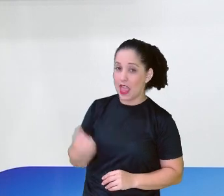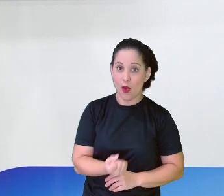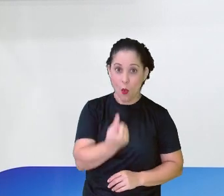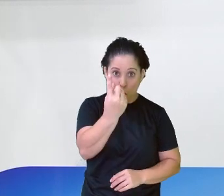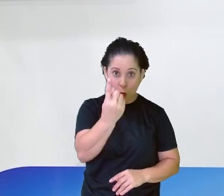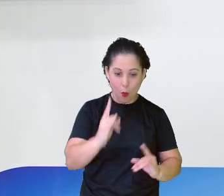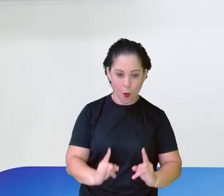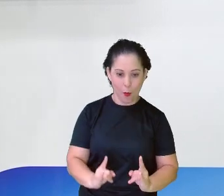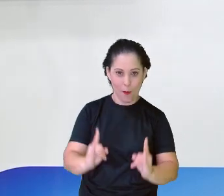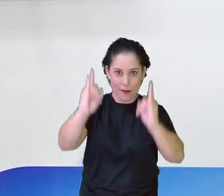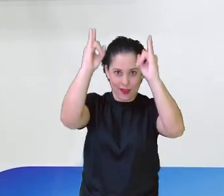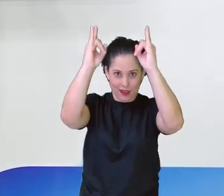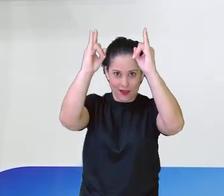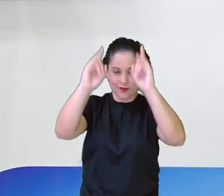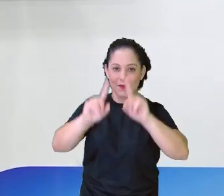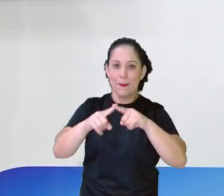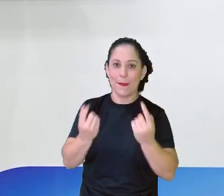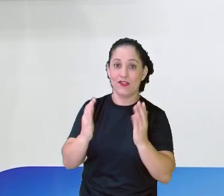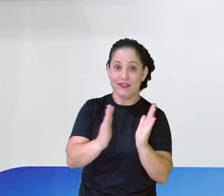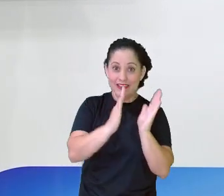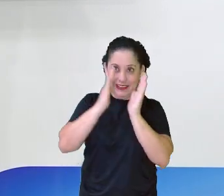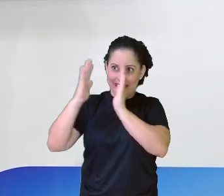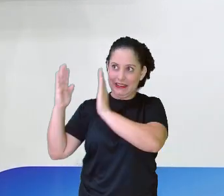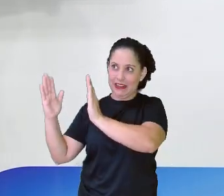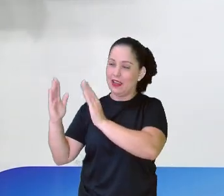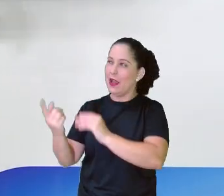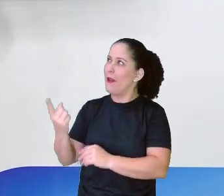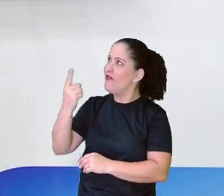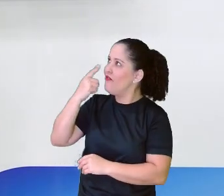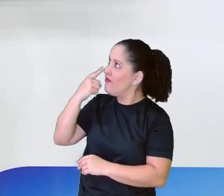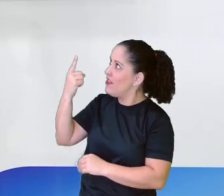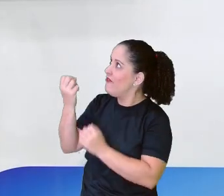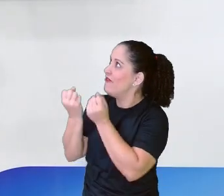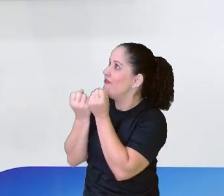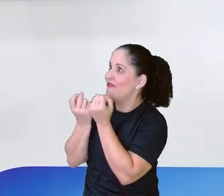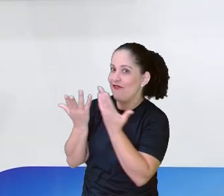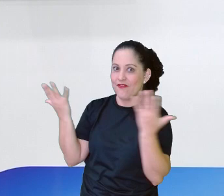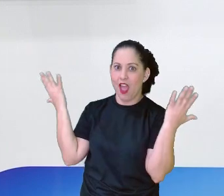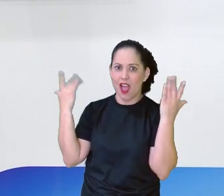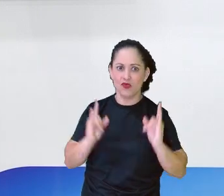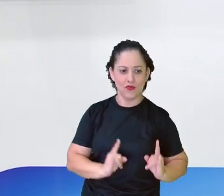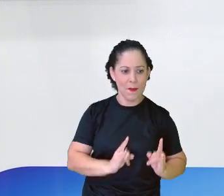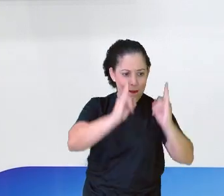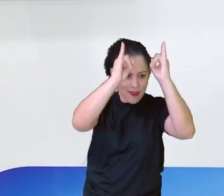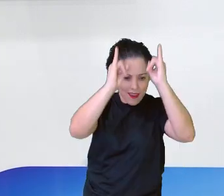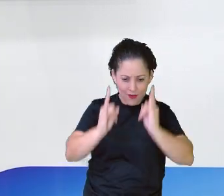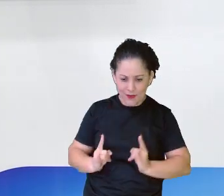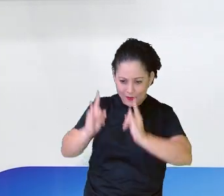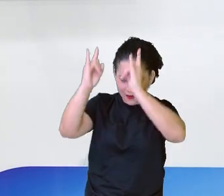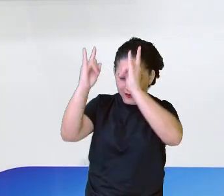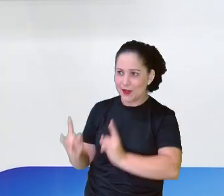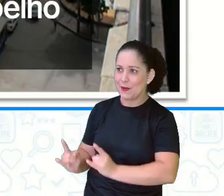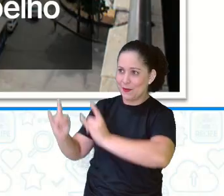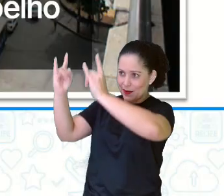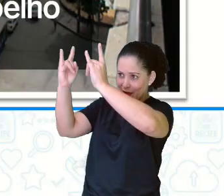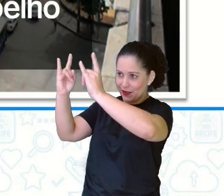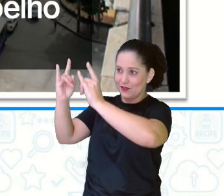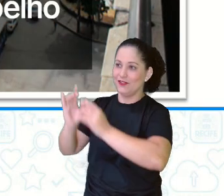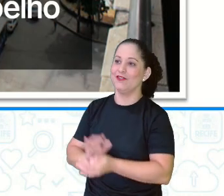prédio grande, mas aqui a gente observa mais prédios. A quantidade dobrou praticamente.